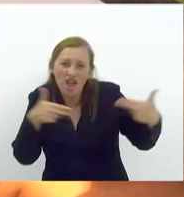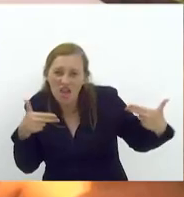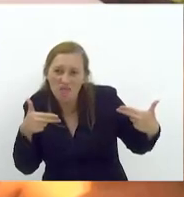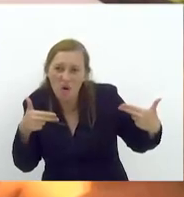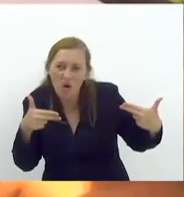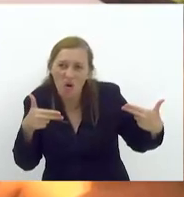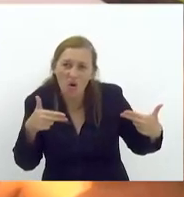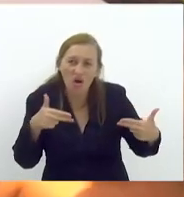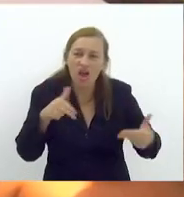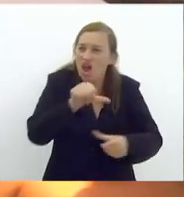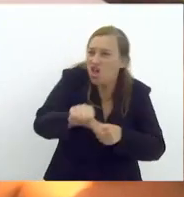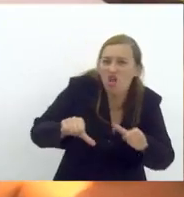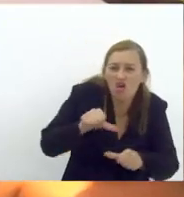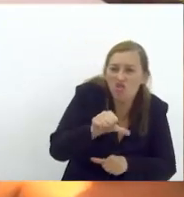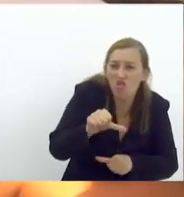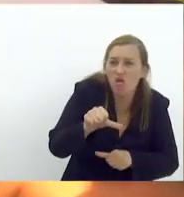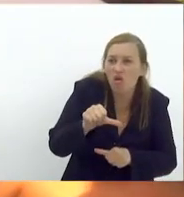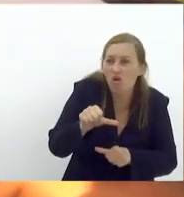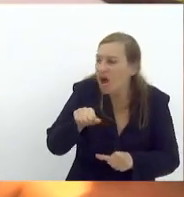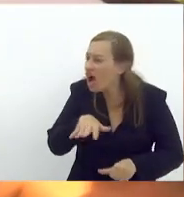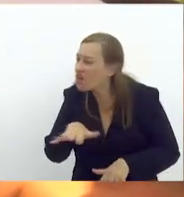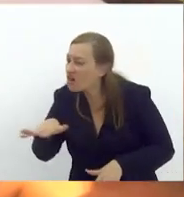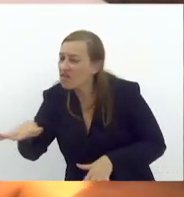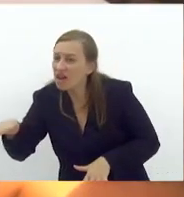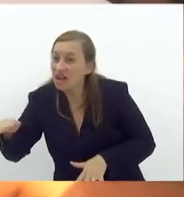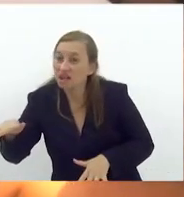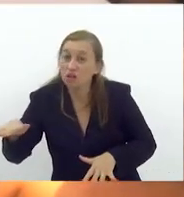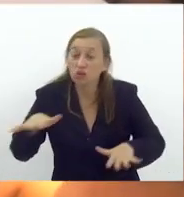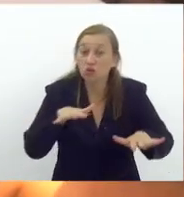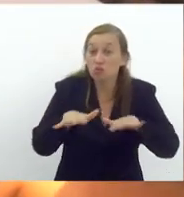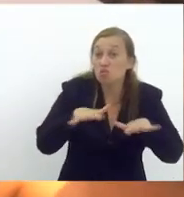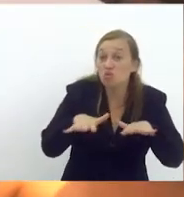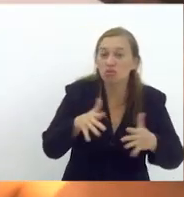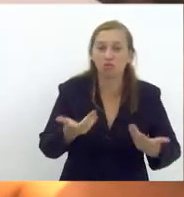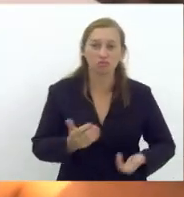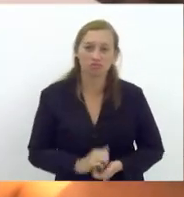revitalizou as periferias do mundo